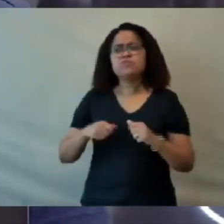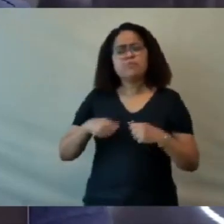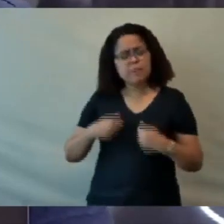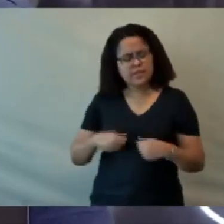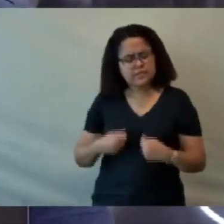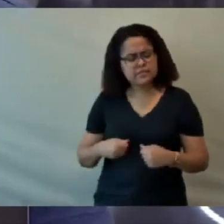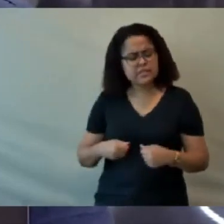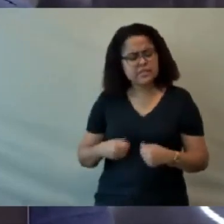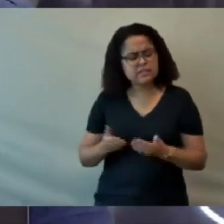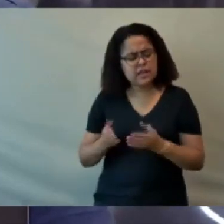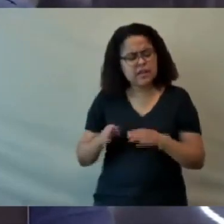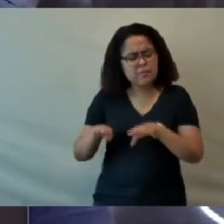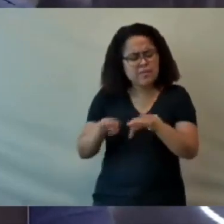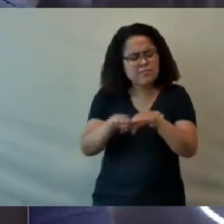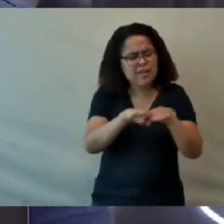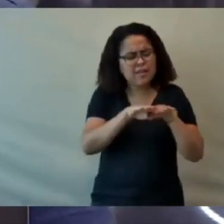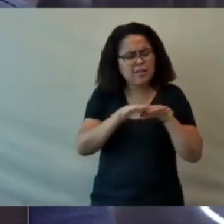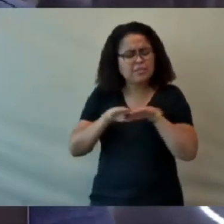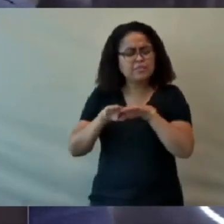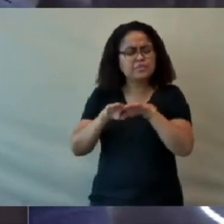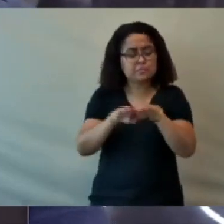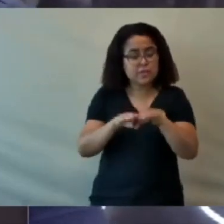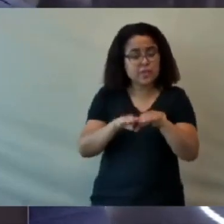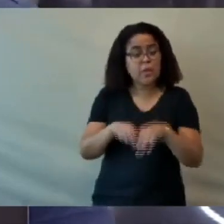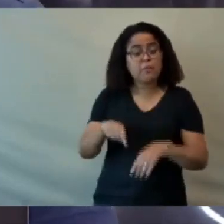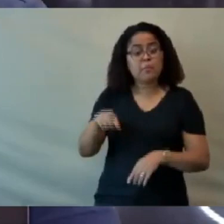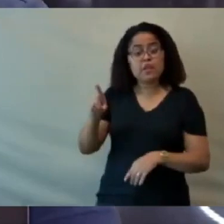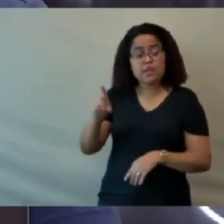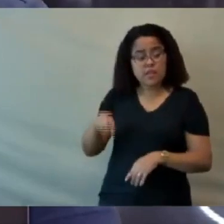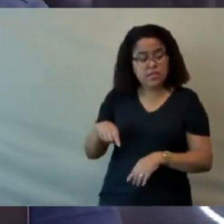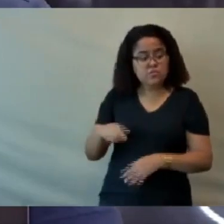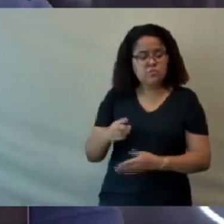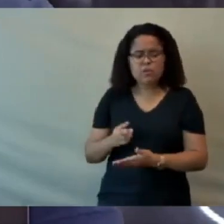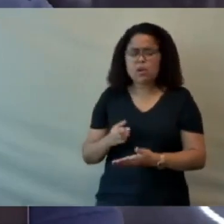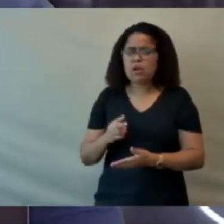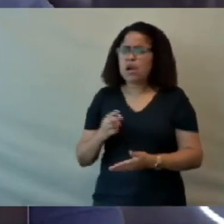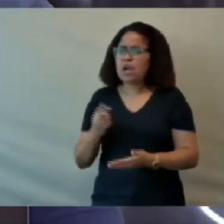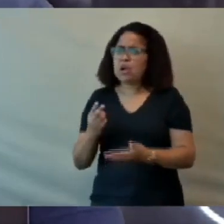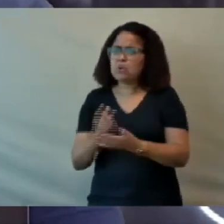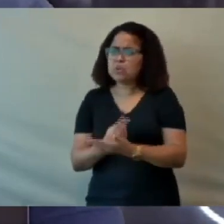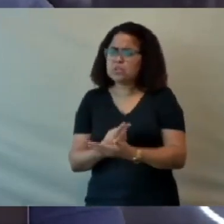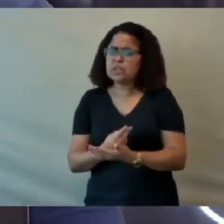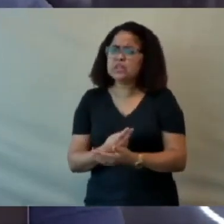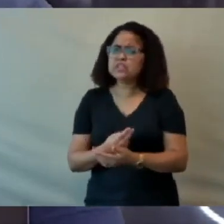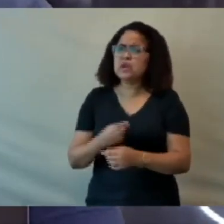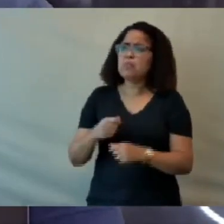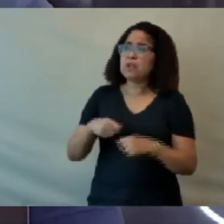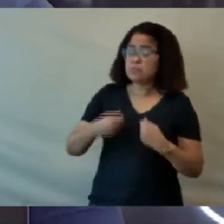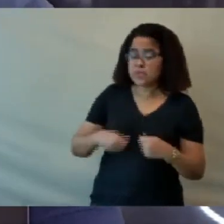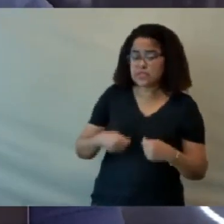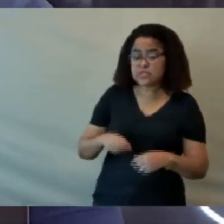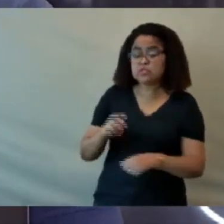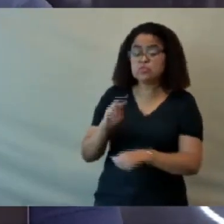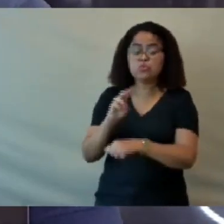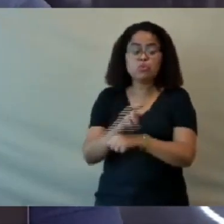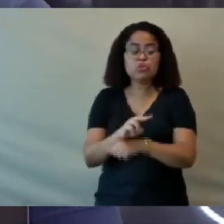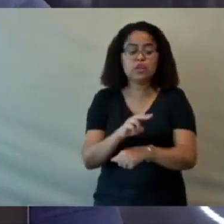funcione bem para todos os lados para quem precisa do cuidador de idoso para o cuidador de idoso